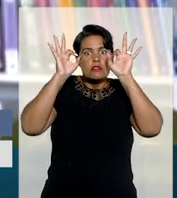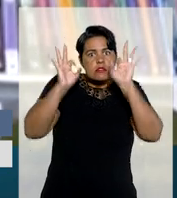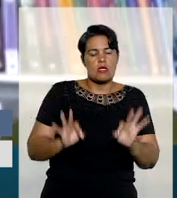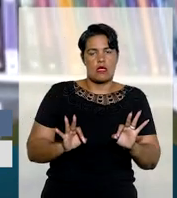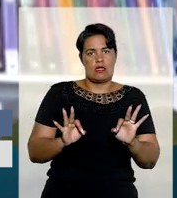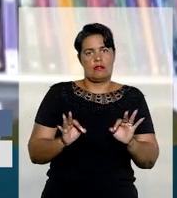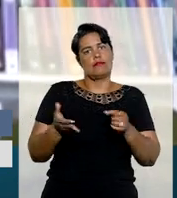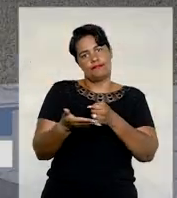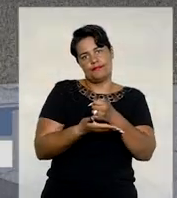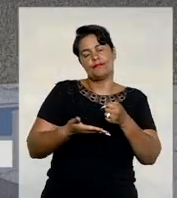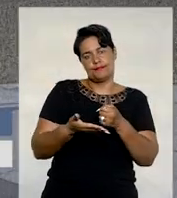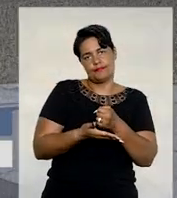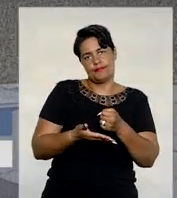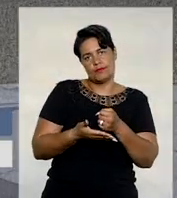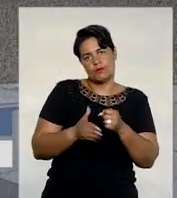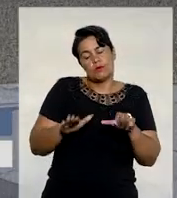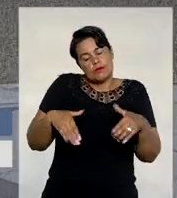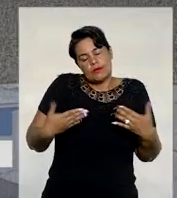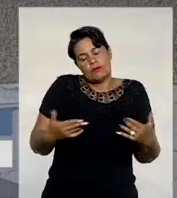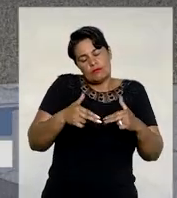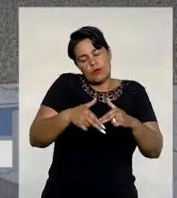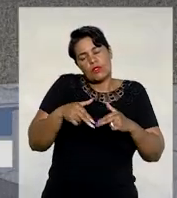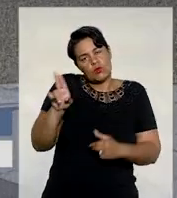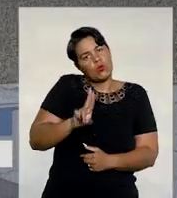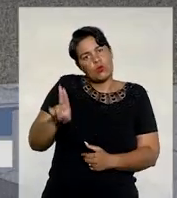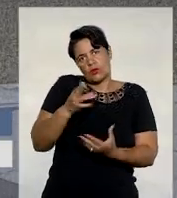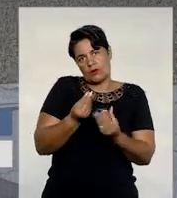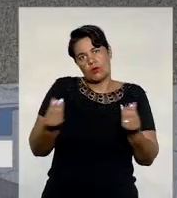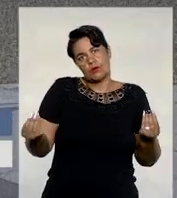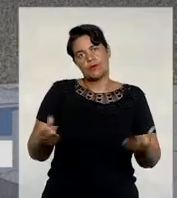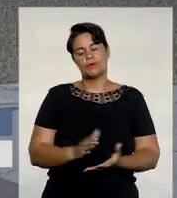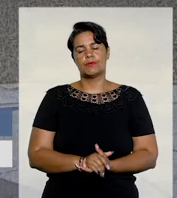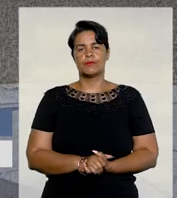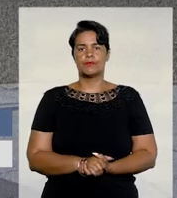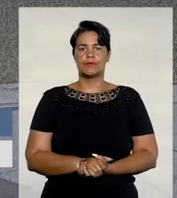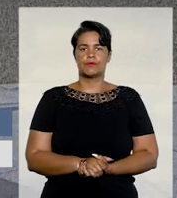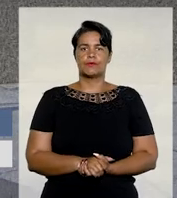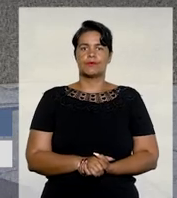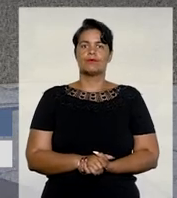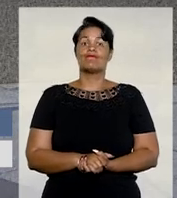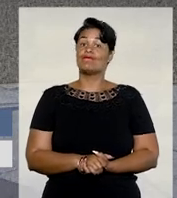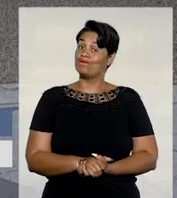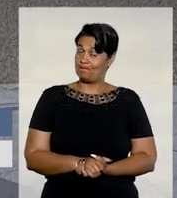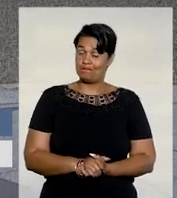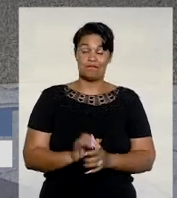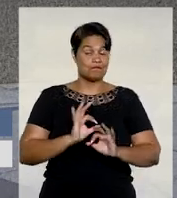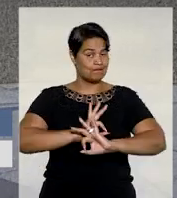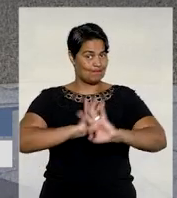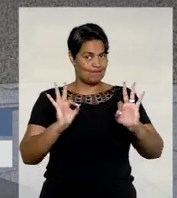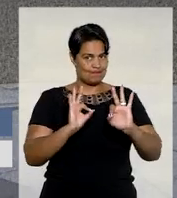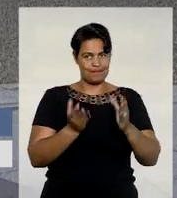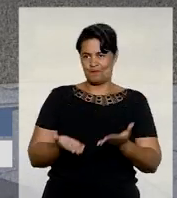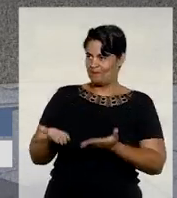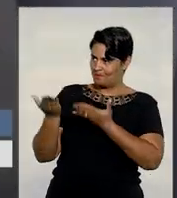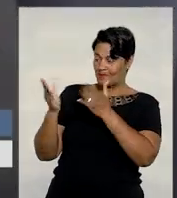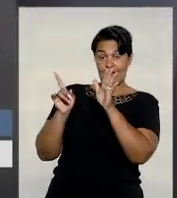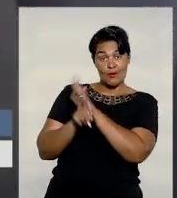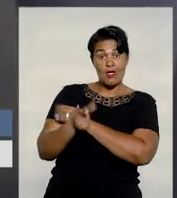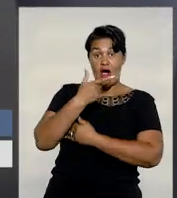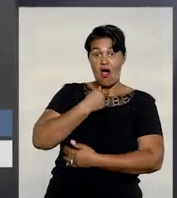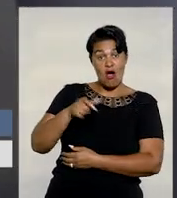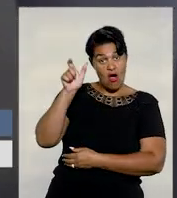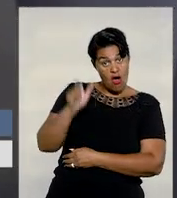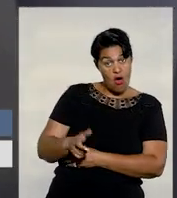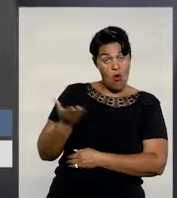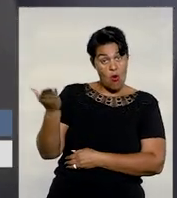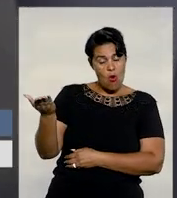bem fundamentada. Daí a sua grande utilidade no processo civil. Não vou deixar o professor René escapar dessa. Eu gostaria de saber a sua